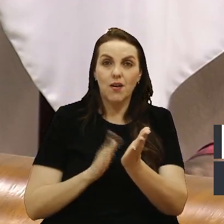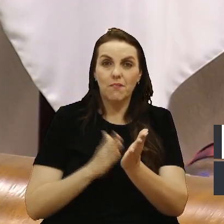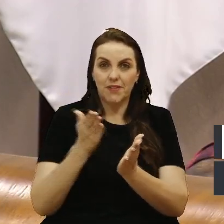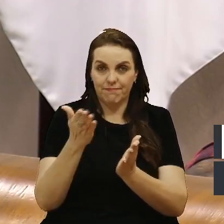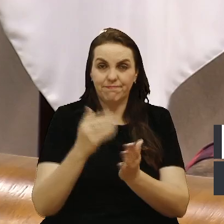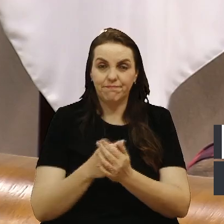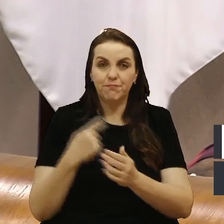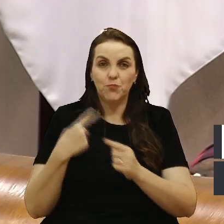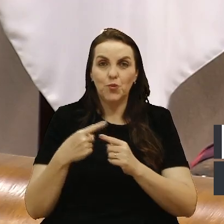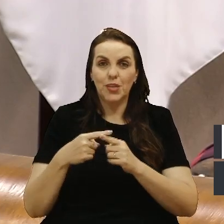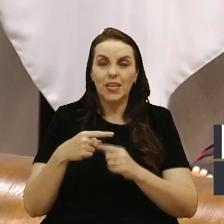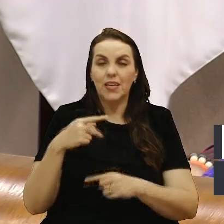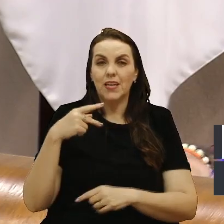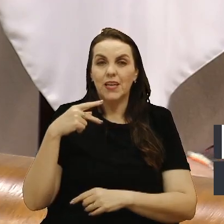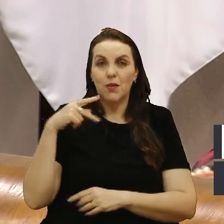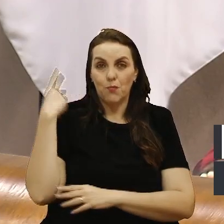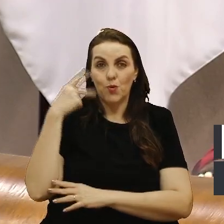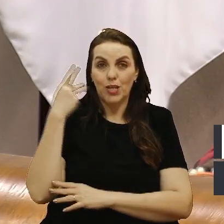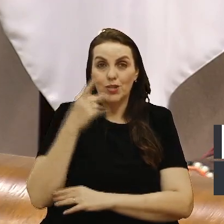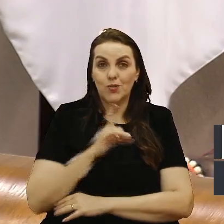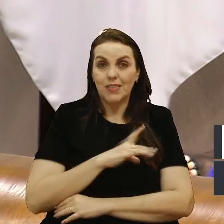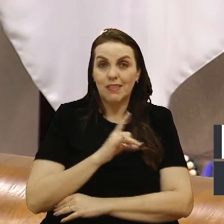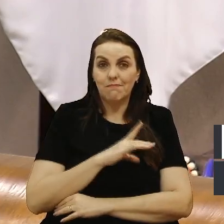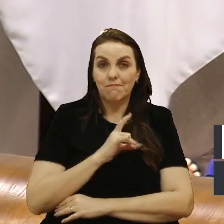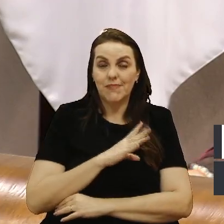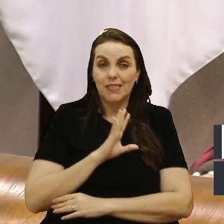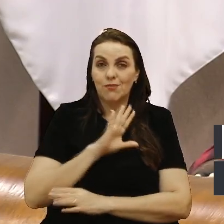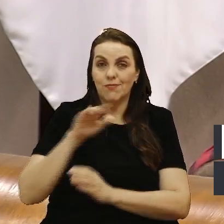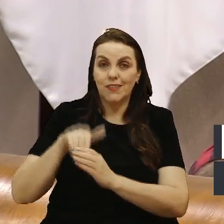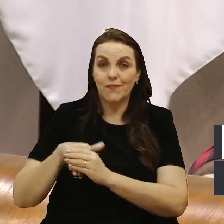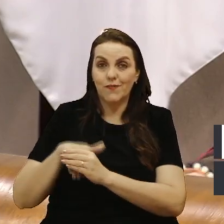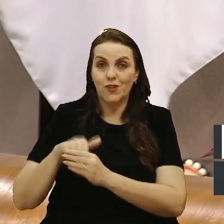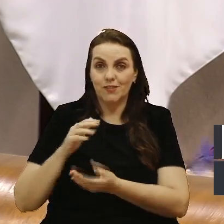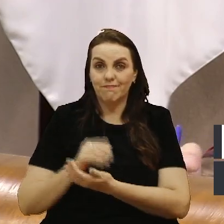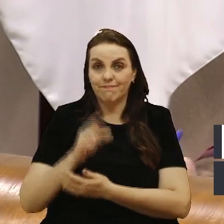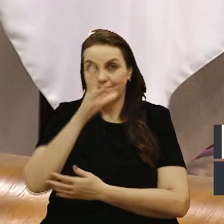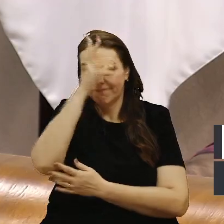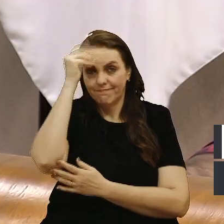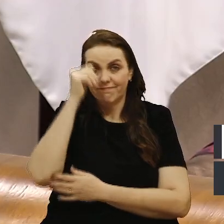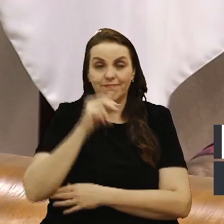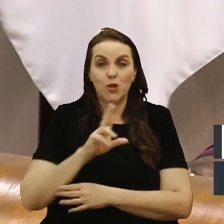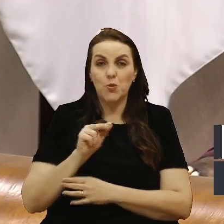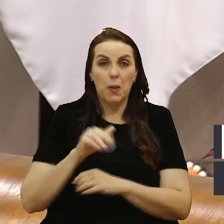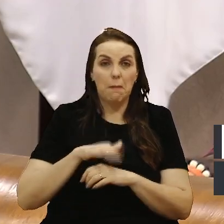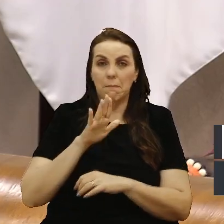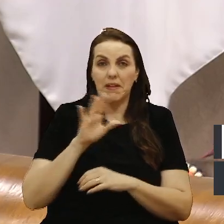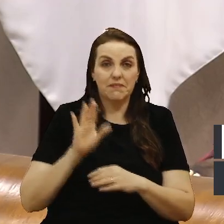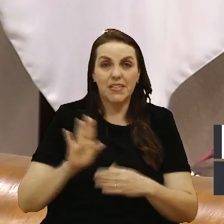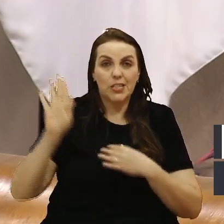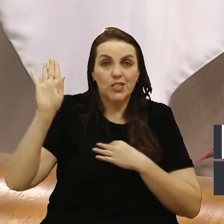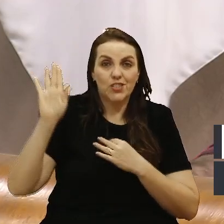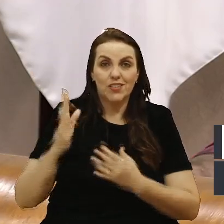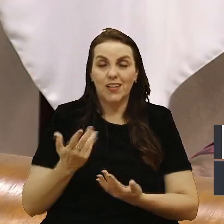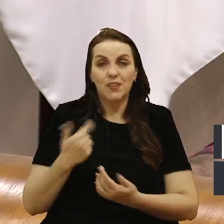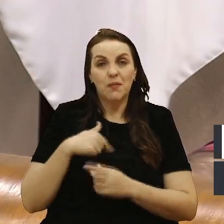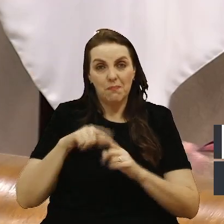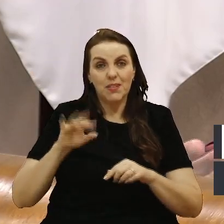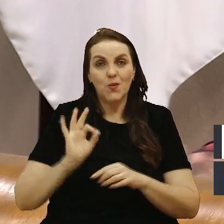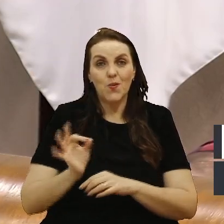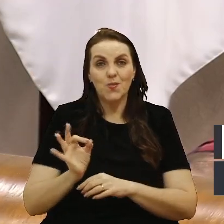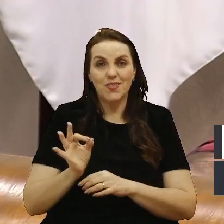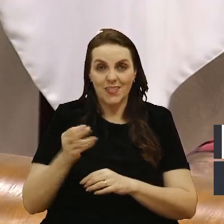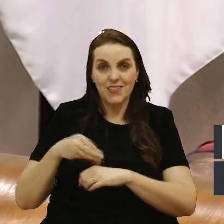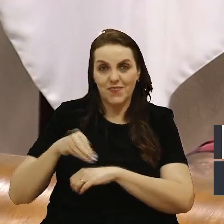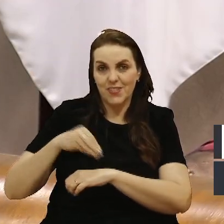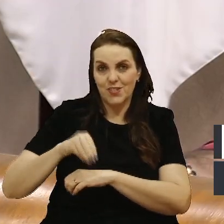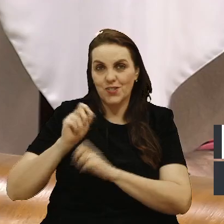o político tem medo de não receber mais votos. E o prefeito está aí, ele não vai ser candidato de novo, mas com certeza ele vai indicar alguém ou vai